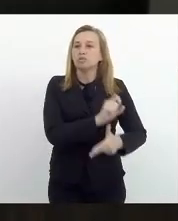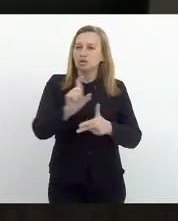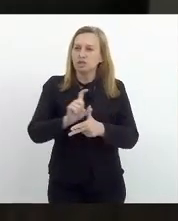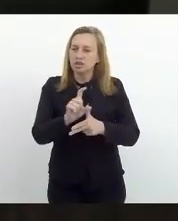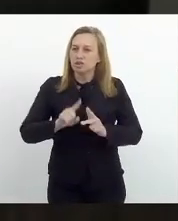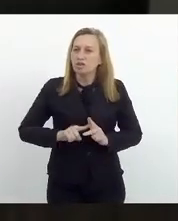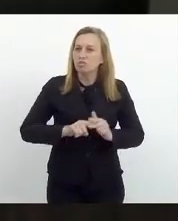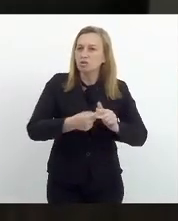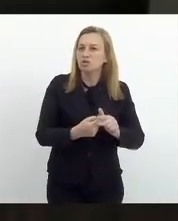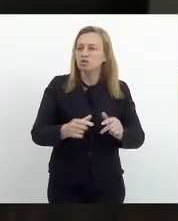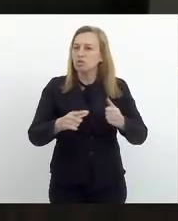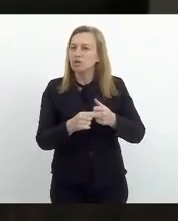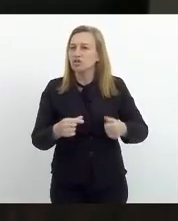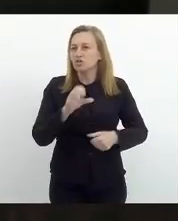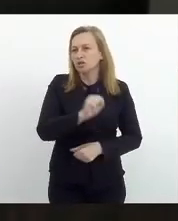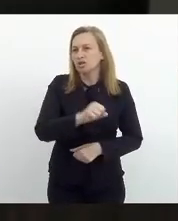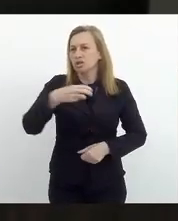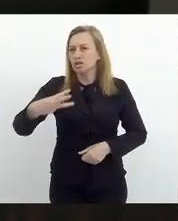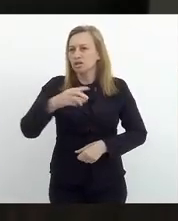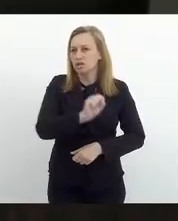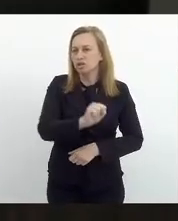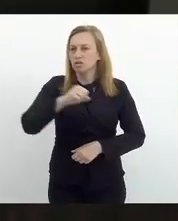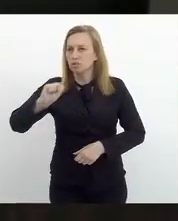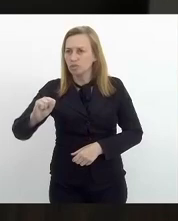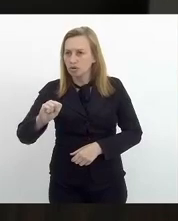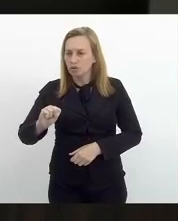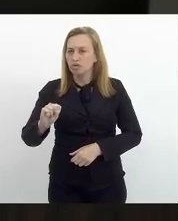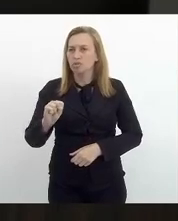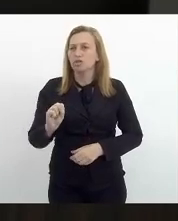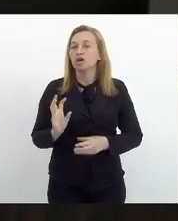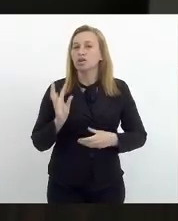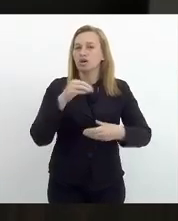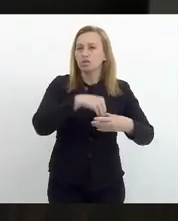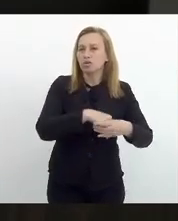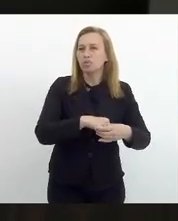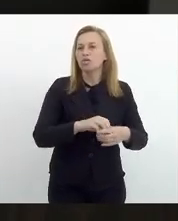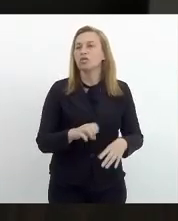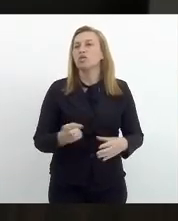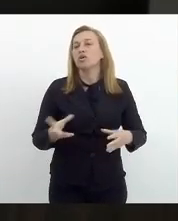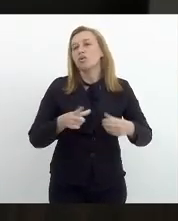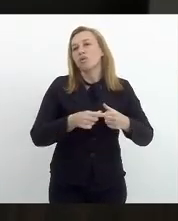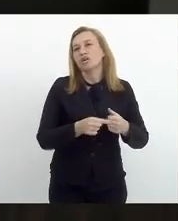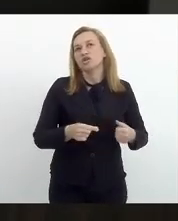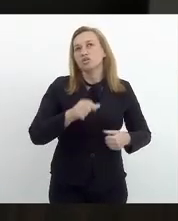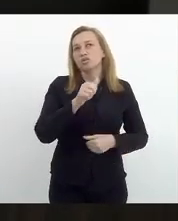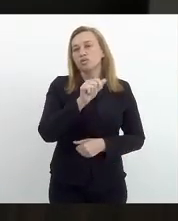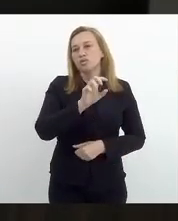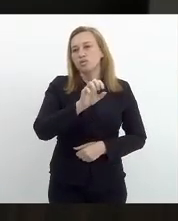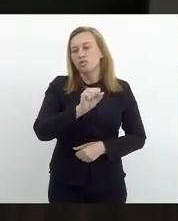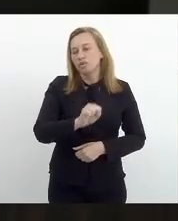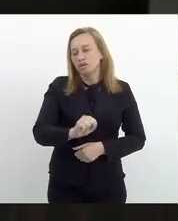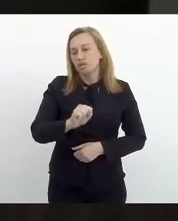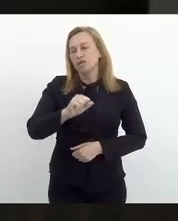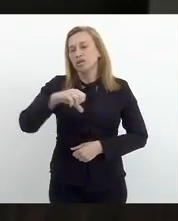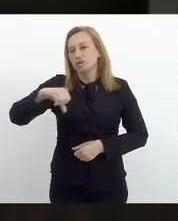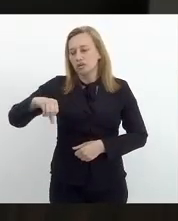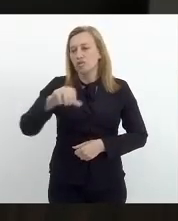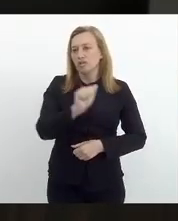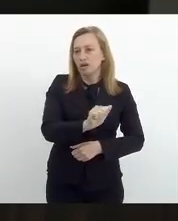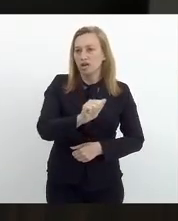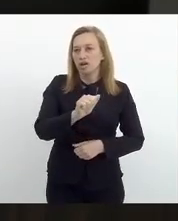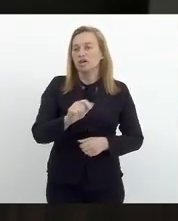Executivo que modifica o artigo 83 e 88 inclui o artigo 89 e revoga os